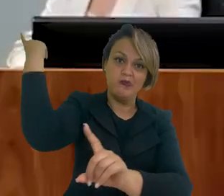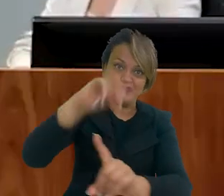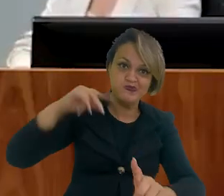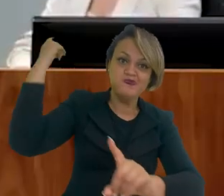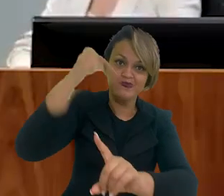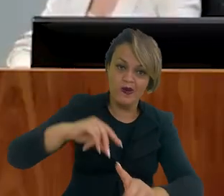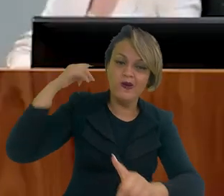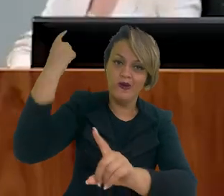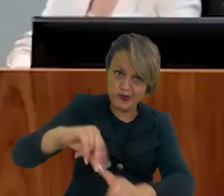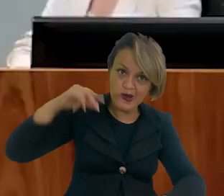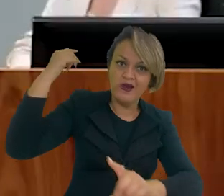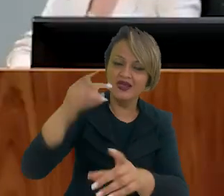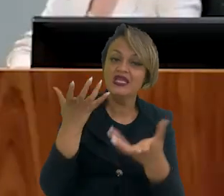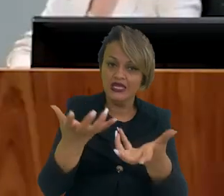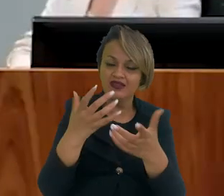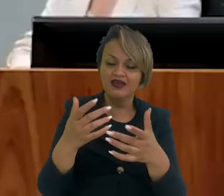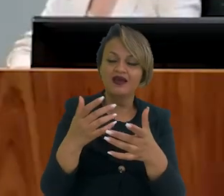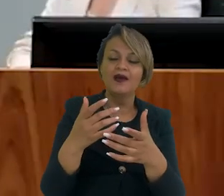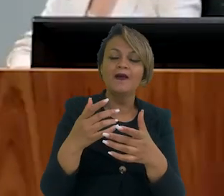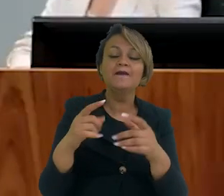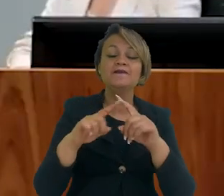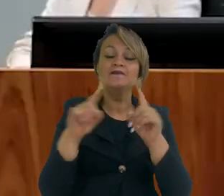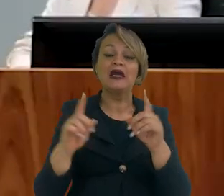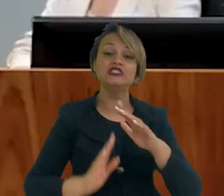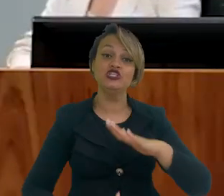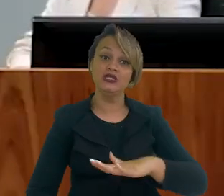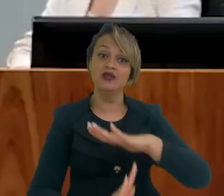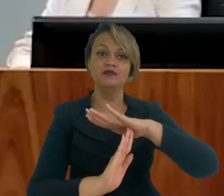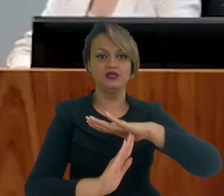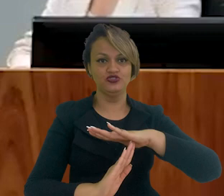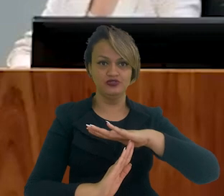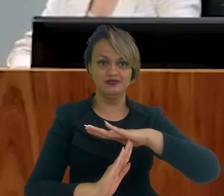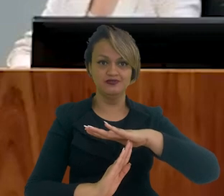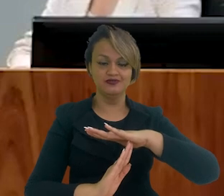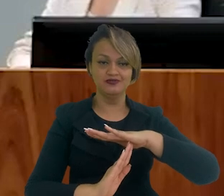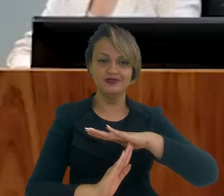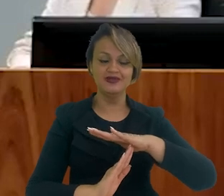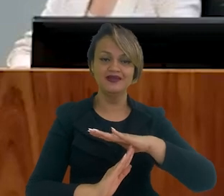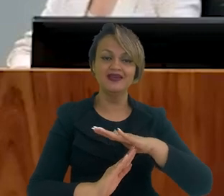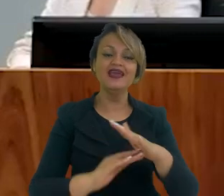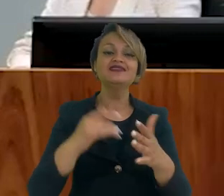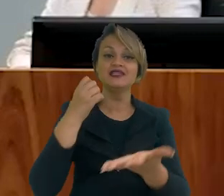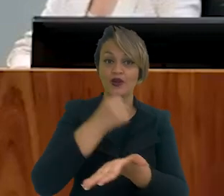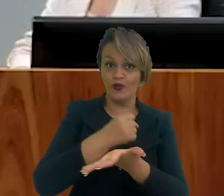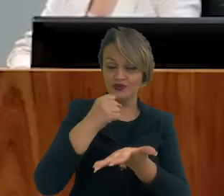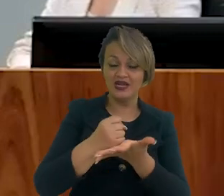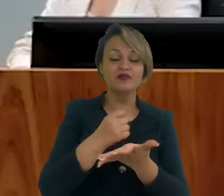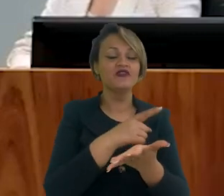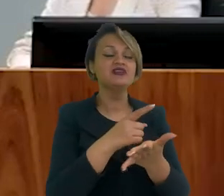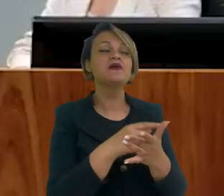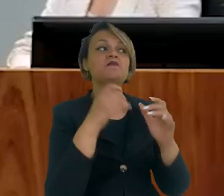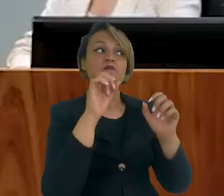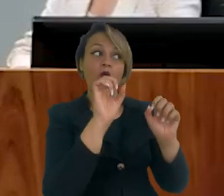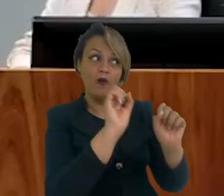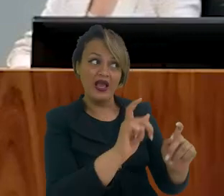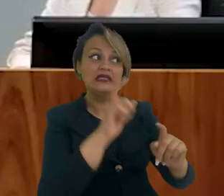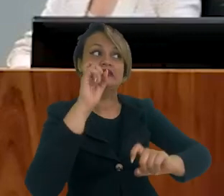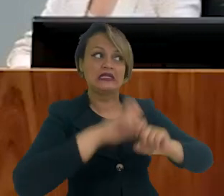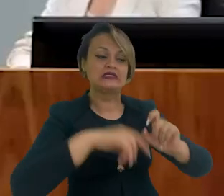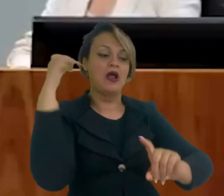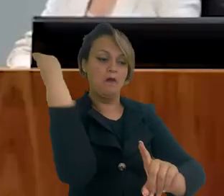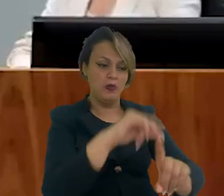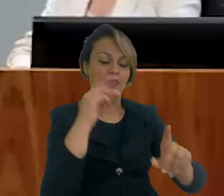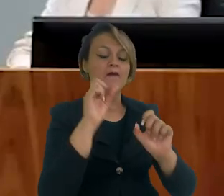porque eles queriam fazer isso nos dois casais Eles eram muito ricos eles tinham cada um tinha um patrimônio muito alto